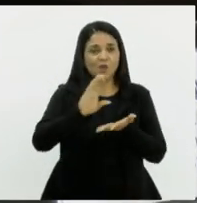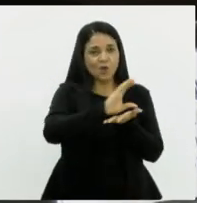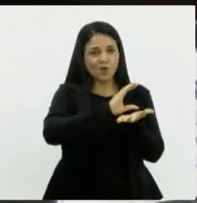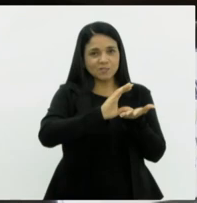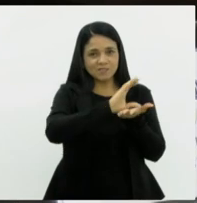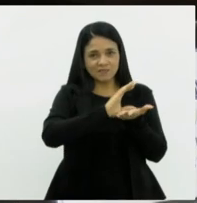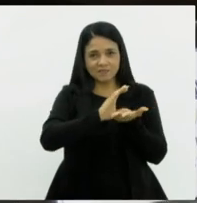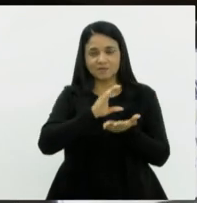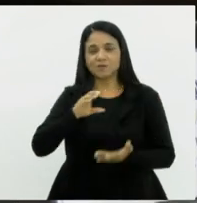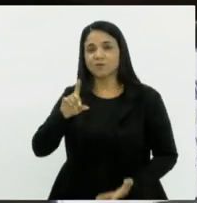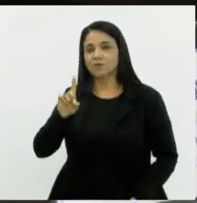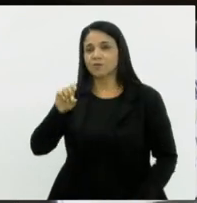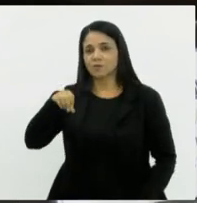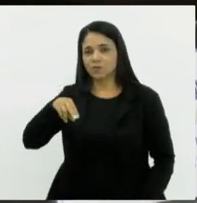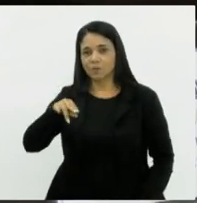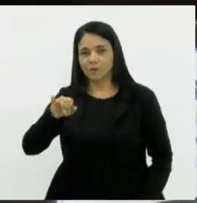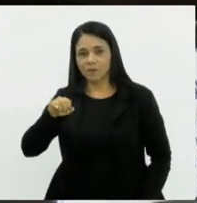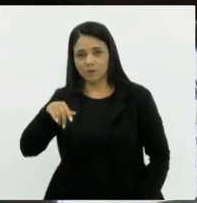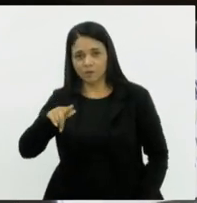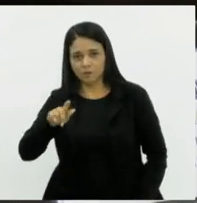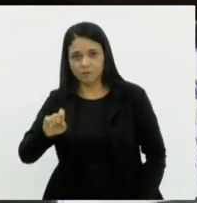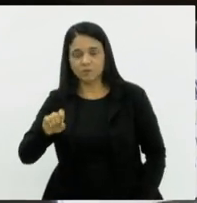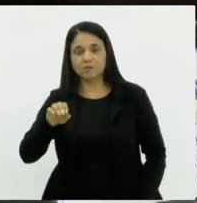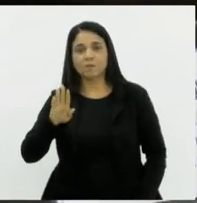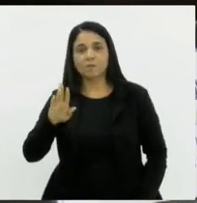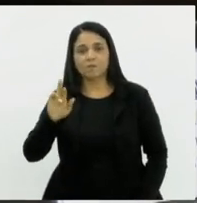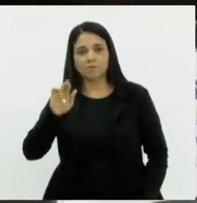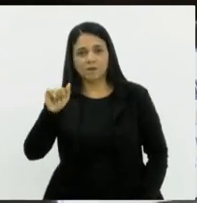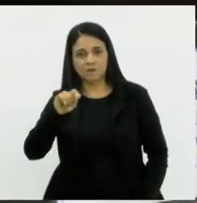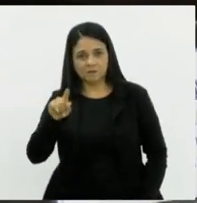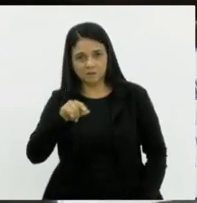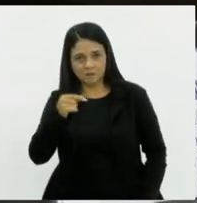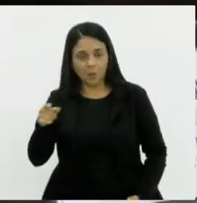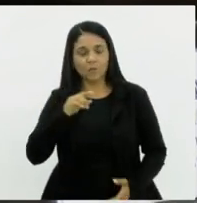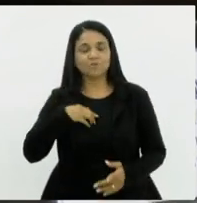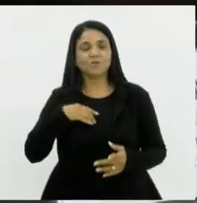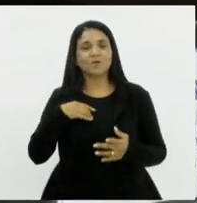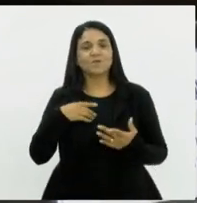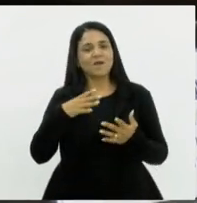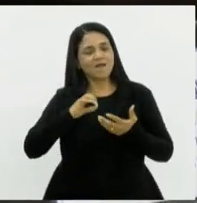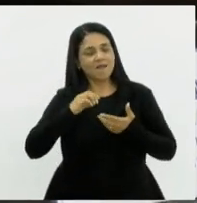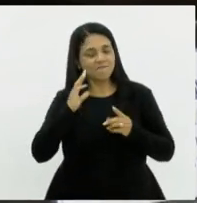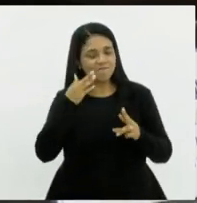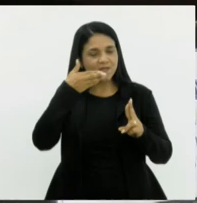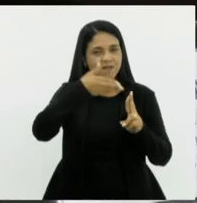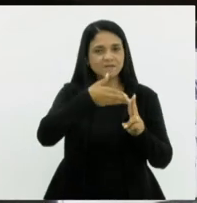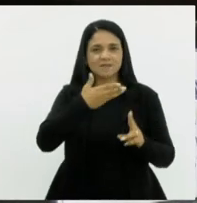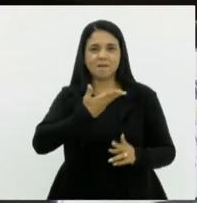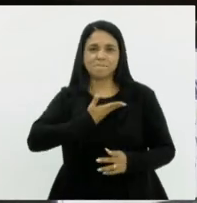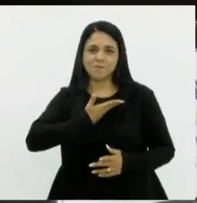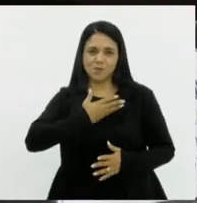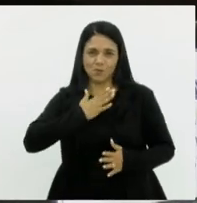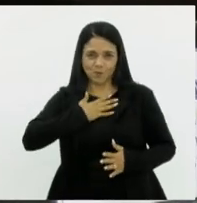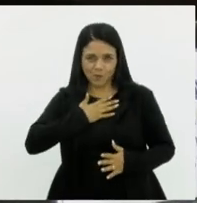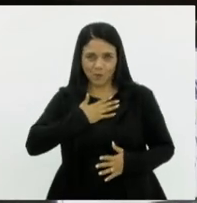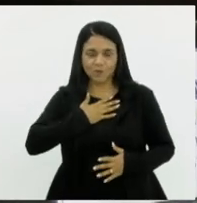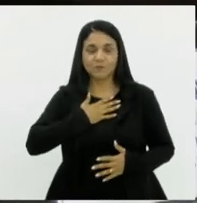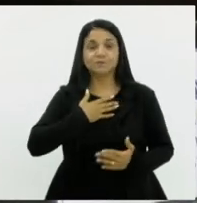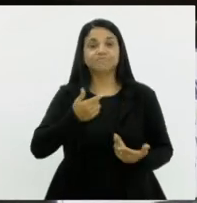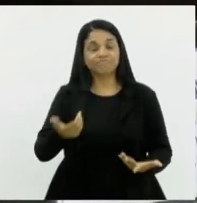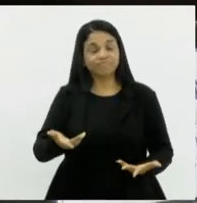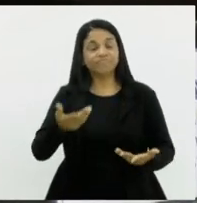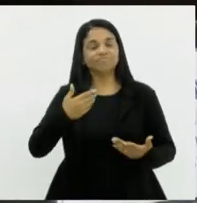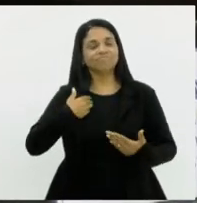Brazão, que a gente deixa por último aqueles que são a nossa referência de amizade. Então, meus queridos amigos,